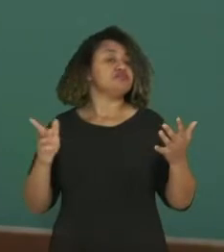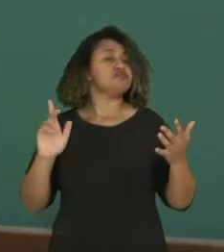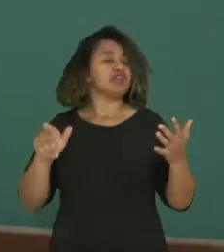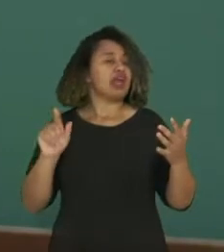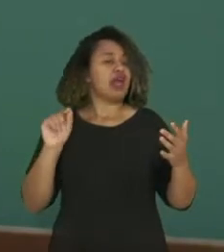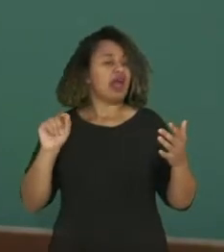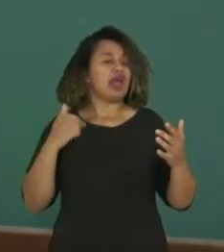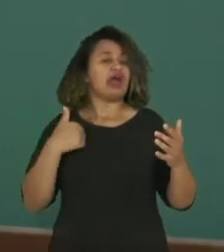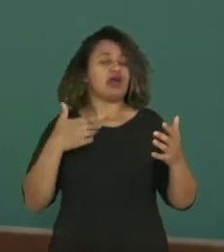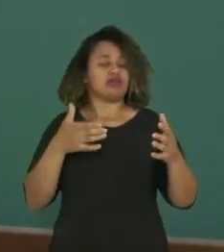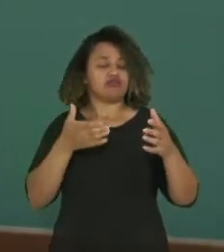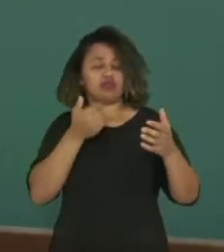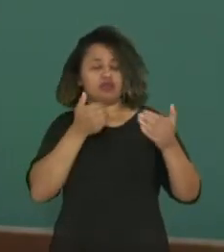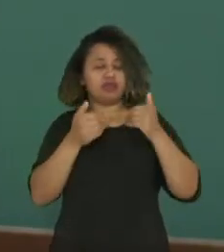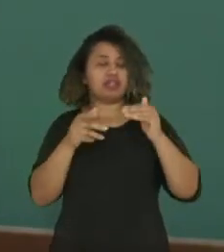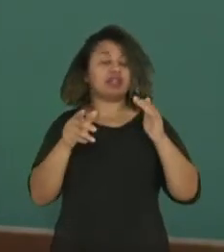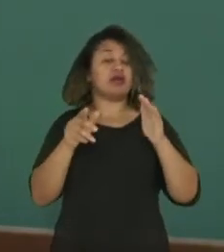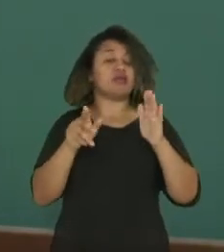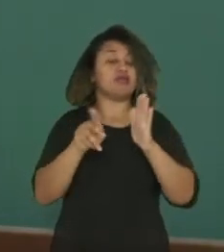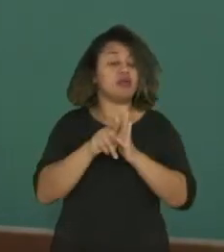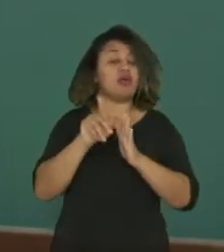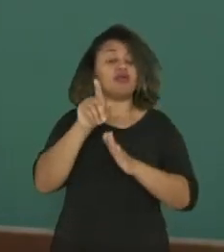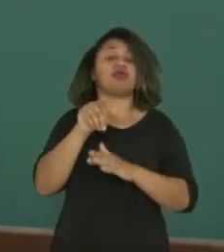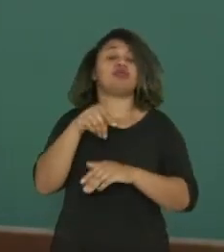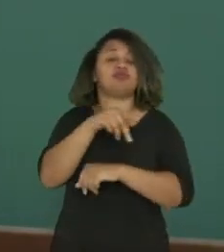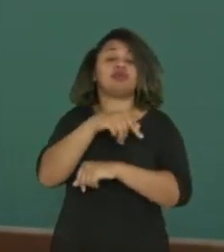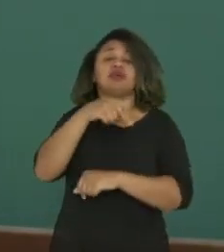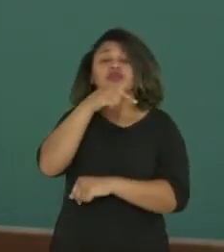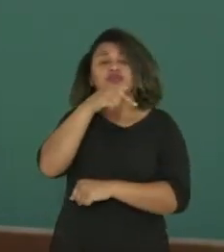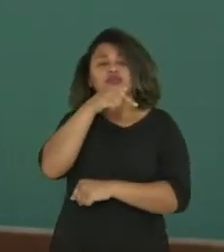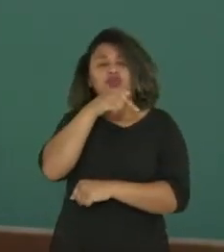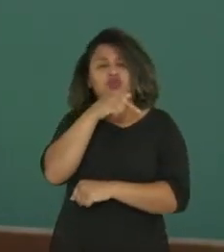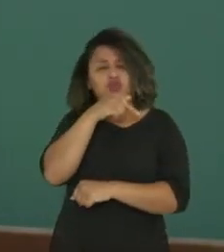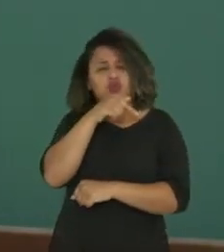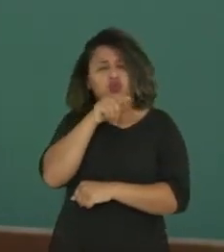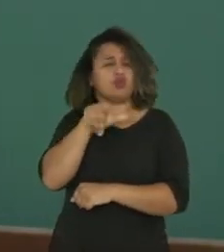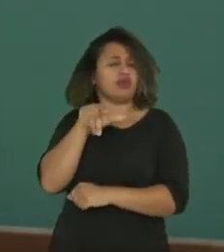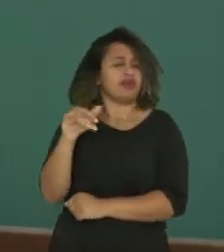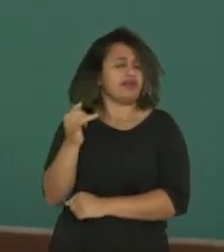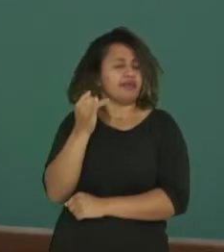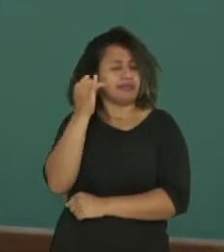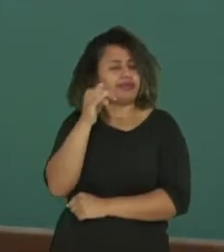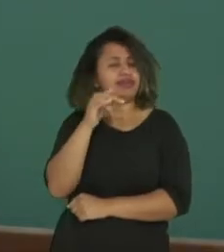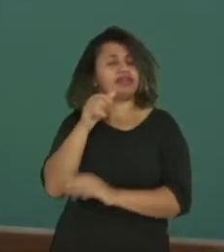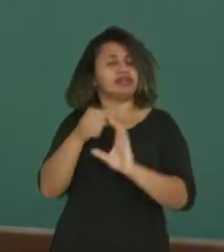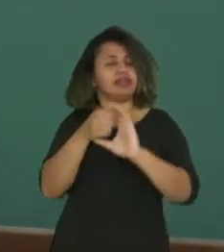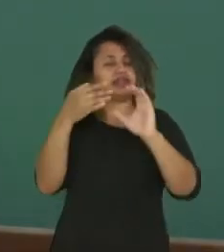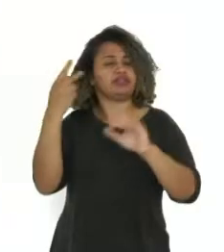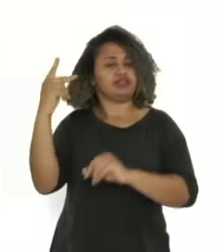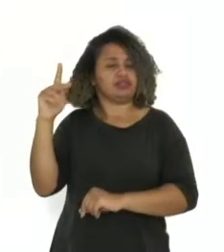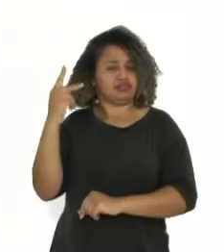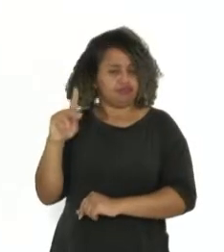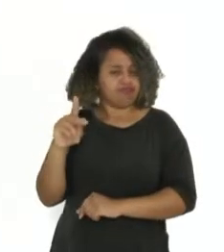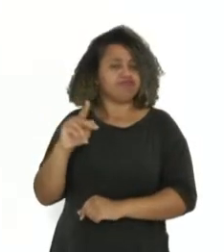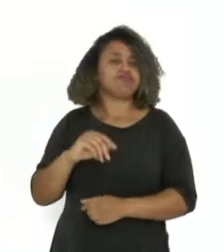da culinária peruana, um prato típico da região, tá? Este